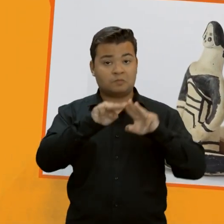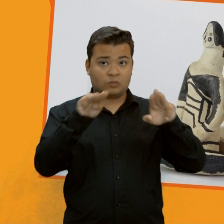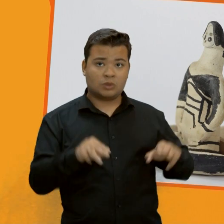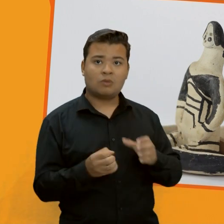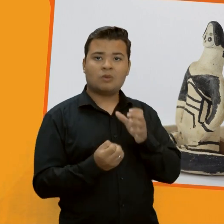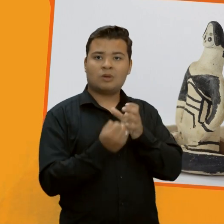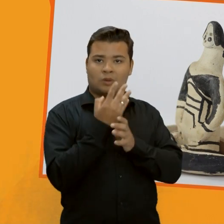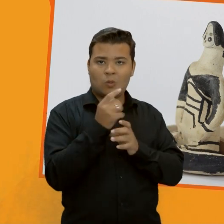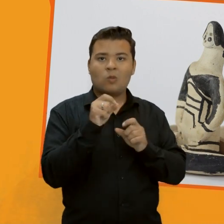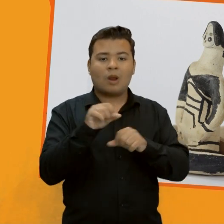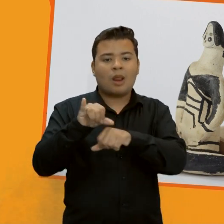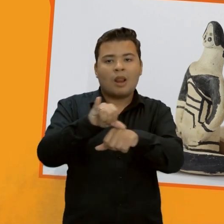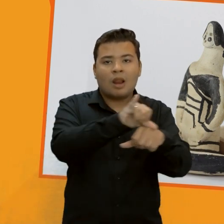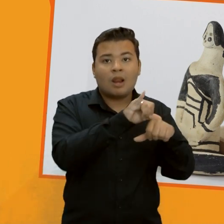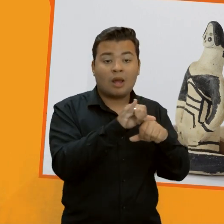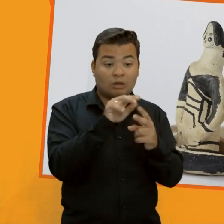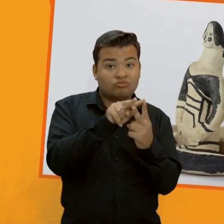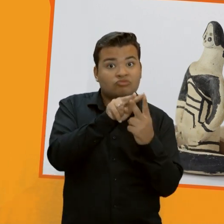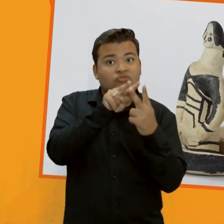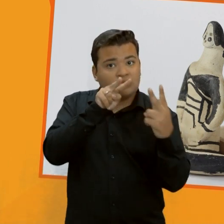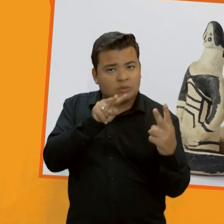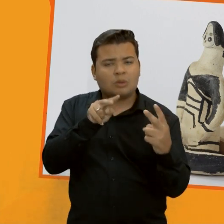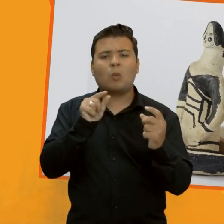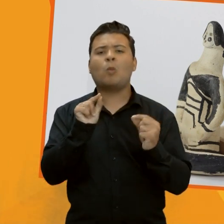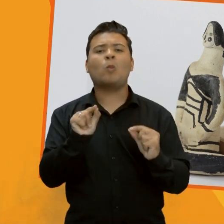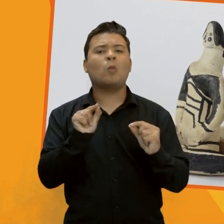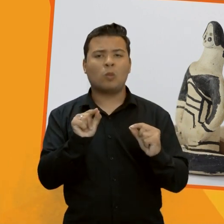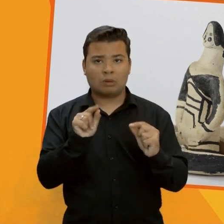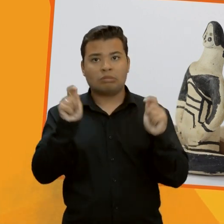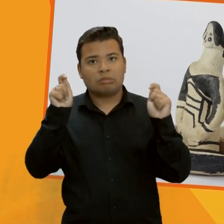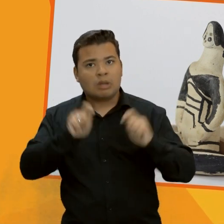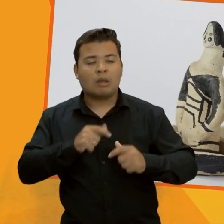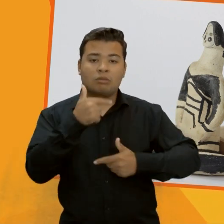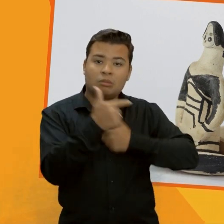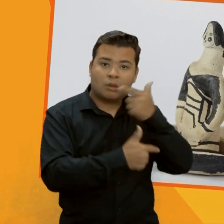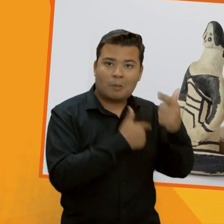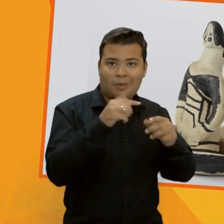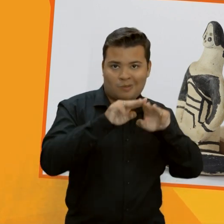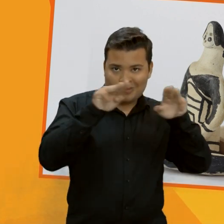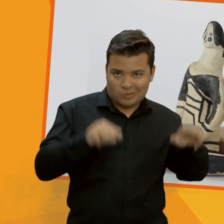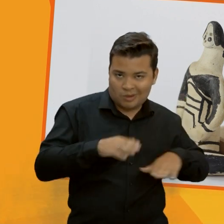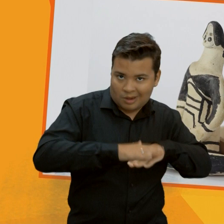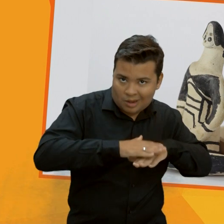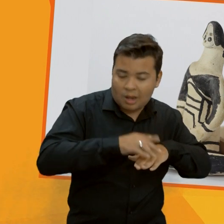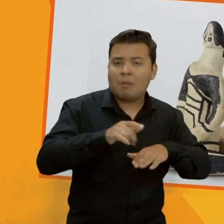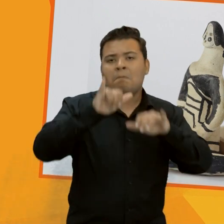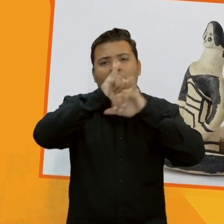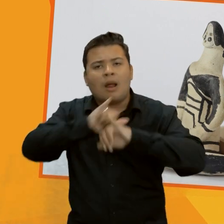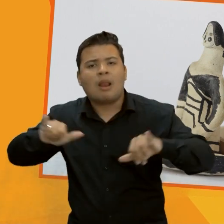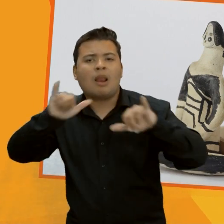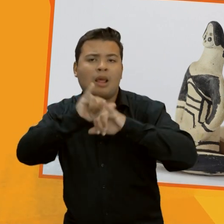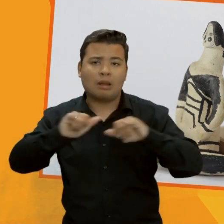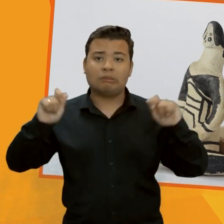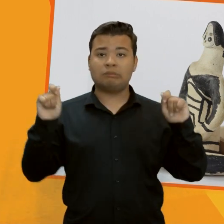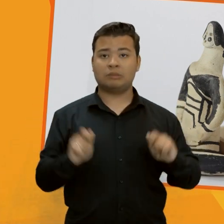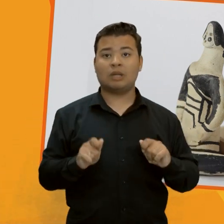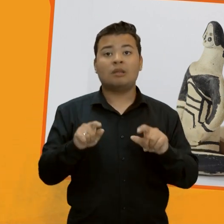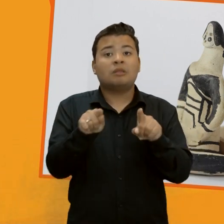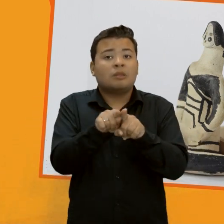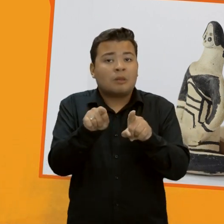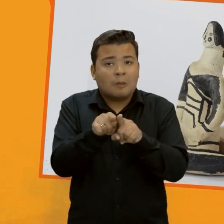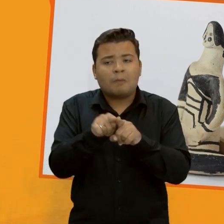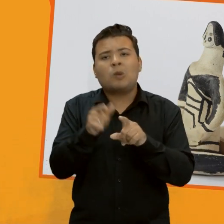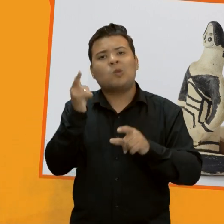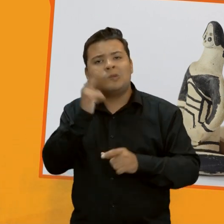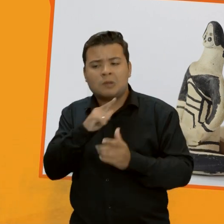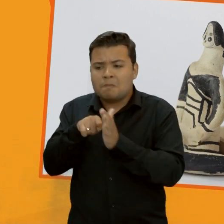acervo digital para ampliar a divulgação do trabalho realizado no espaço e ampliar as possibilidades